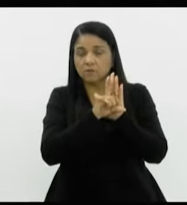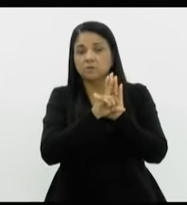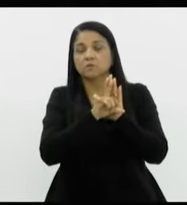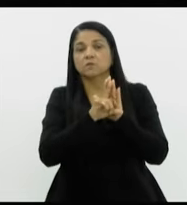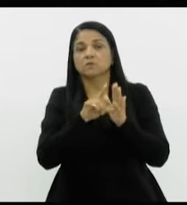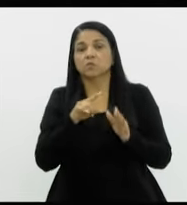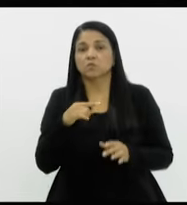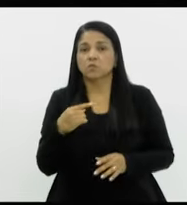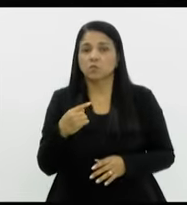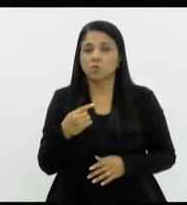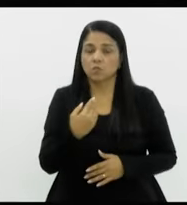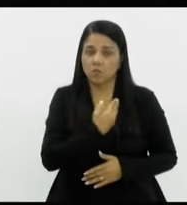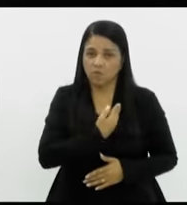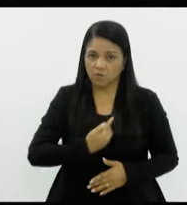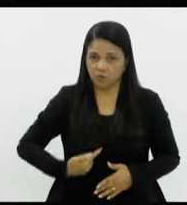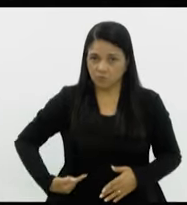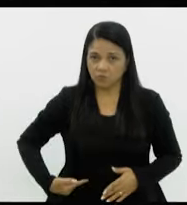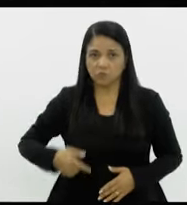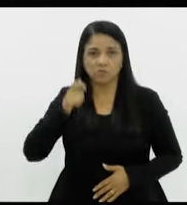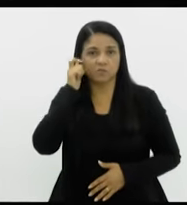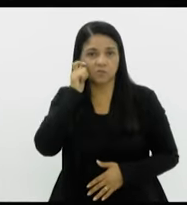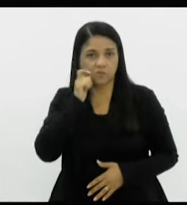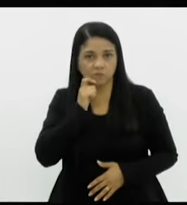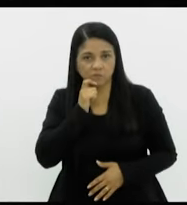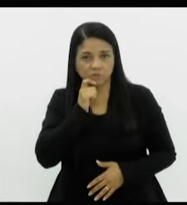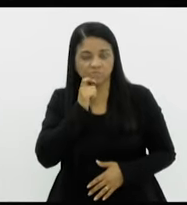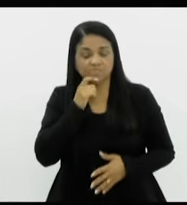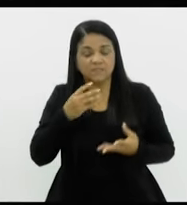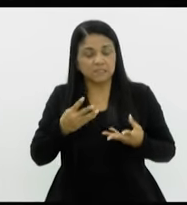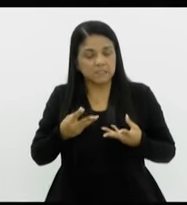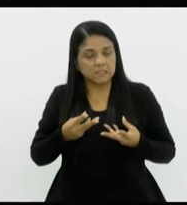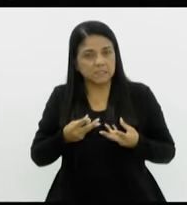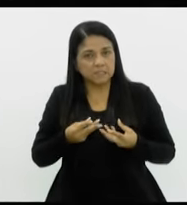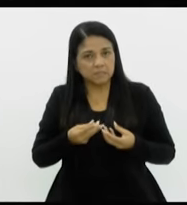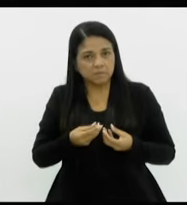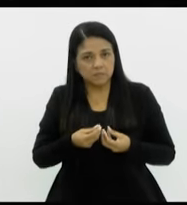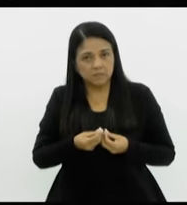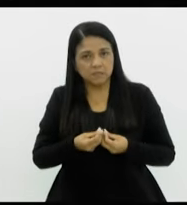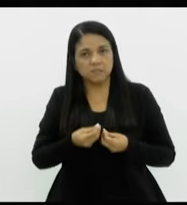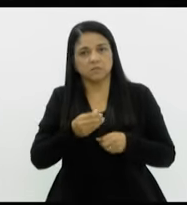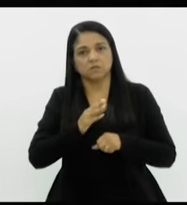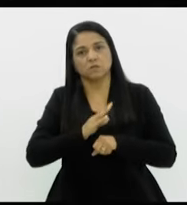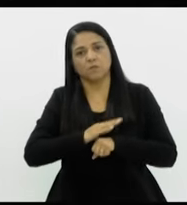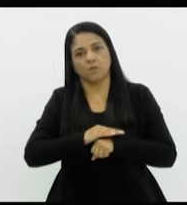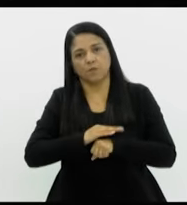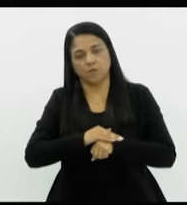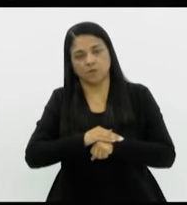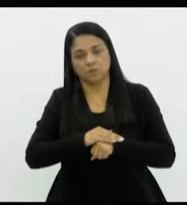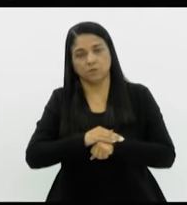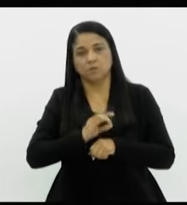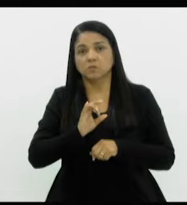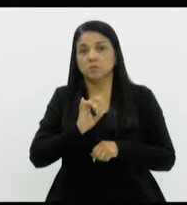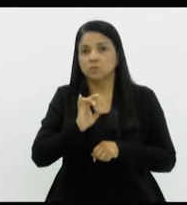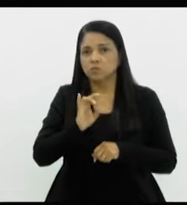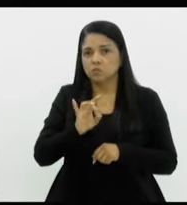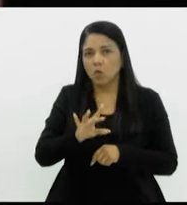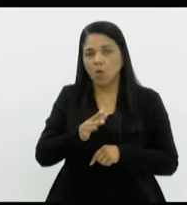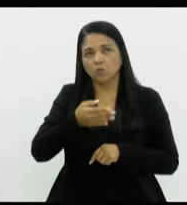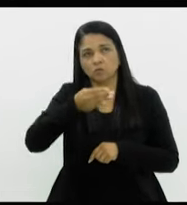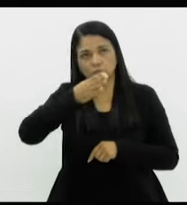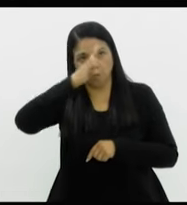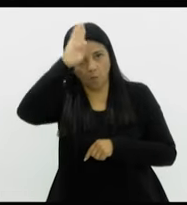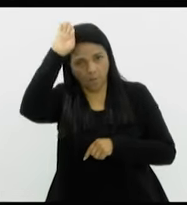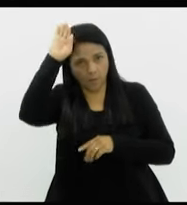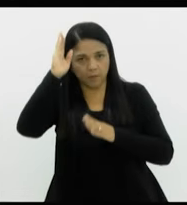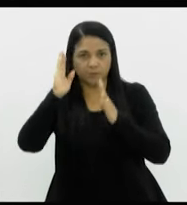nosso governador Cláudio Castro se sensibilize nesse momento, não só com os bombeiros temporários,